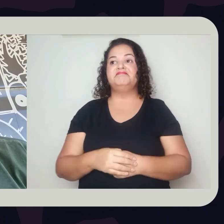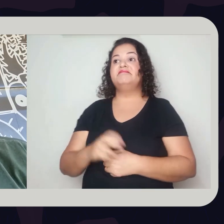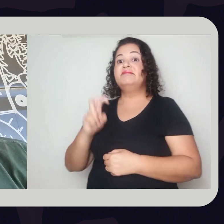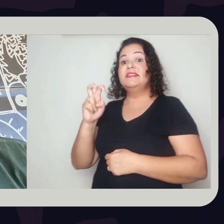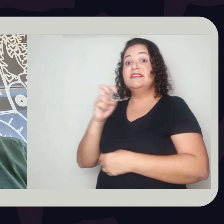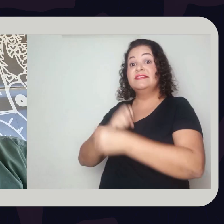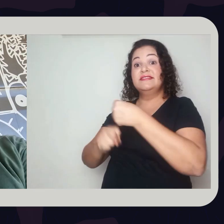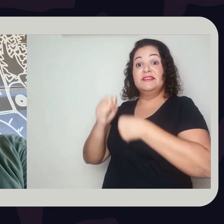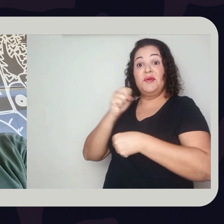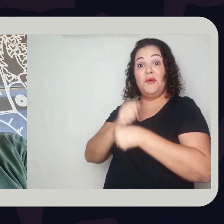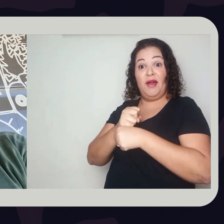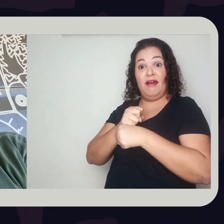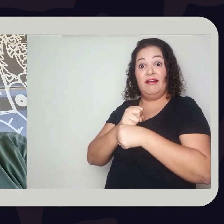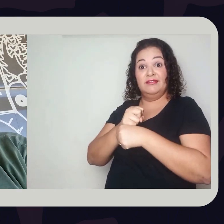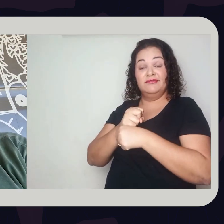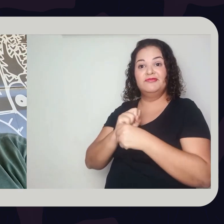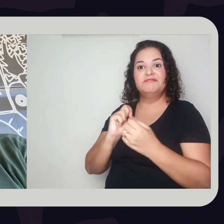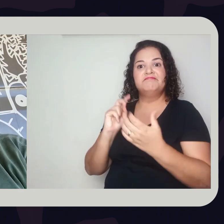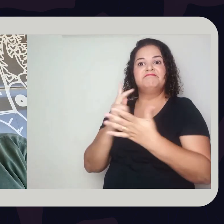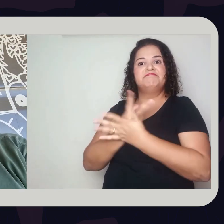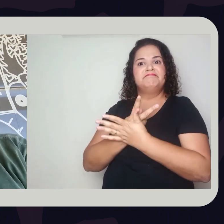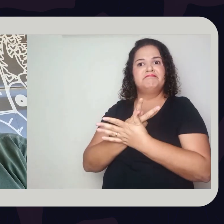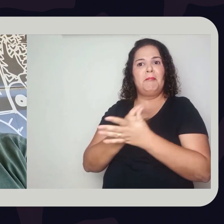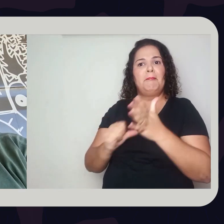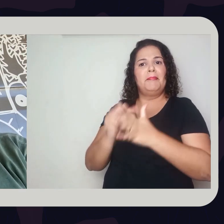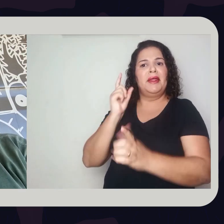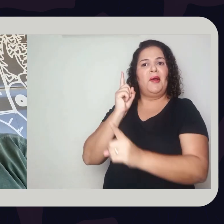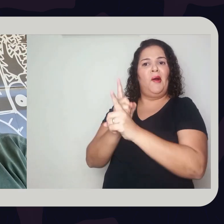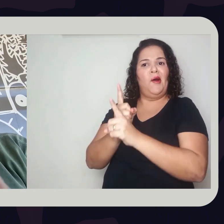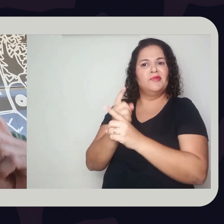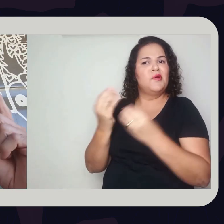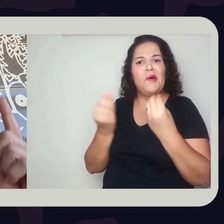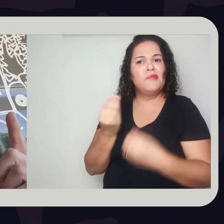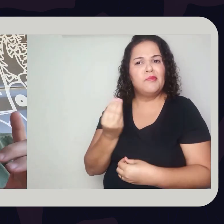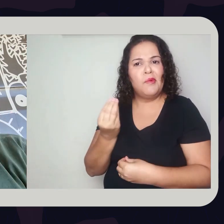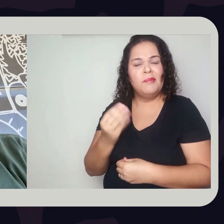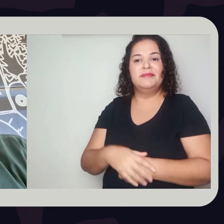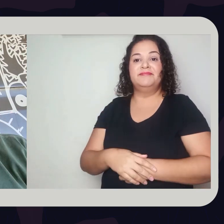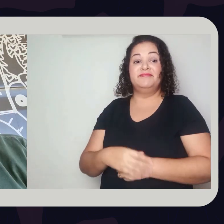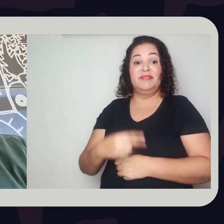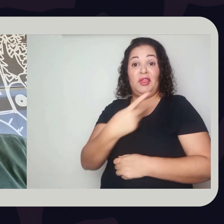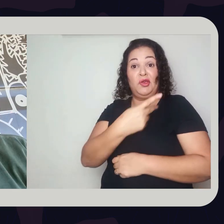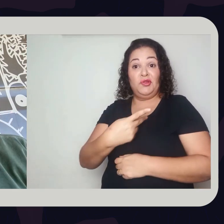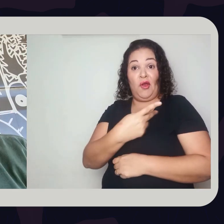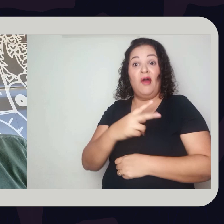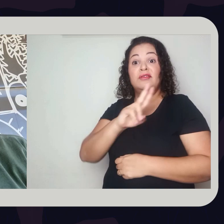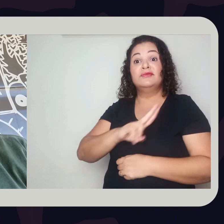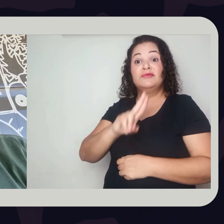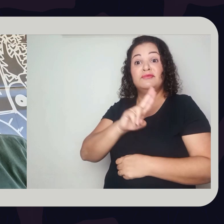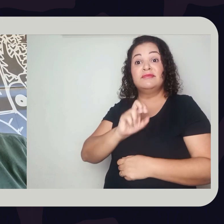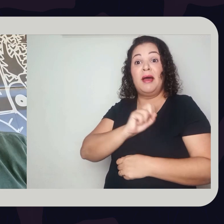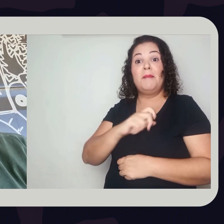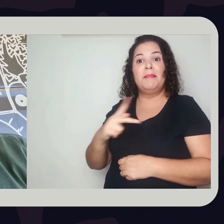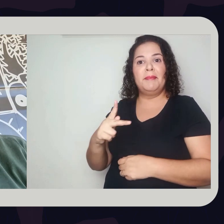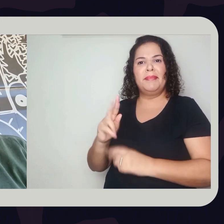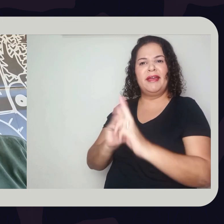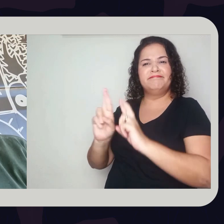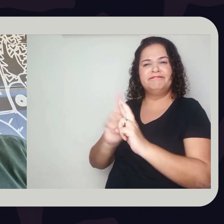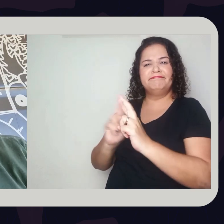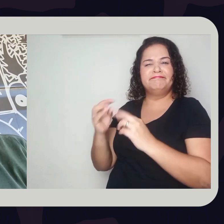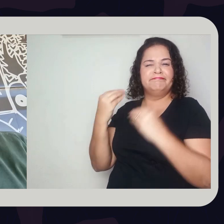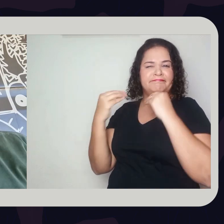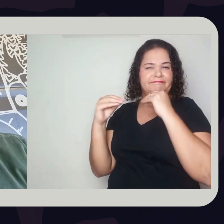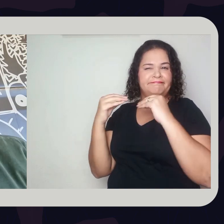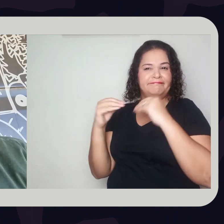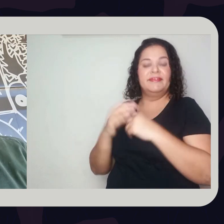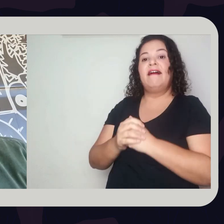5 anos atrás, no nosso primeiro encontro. Como assim? Isso, a gente utilizava, aplicativo de